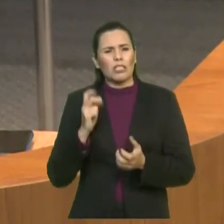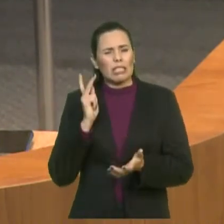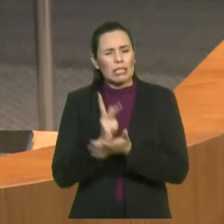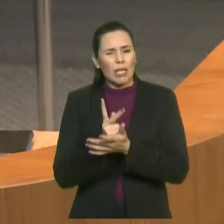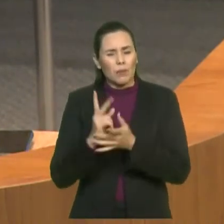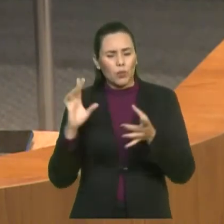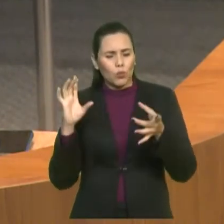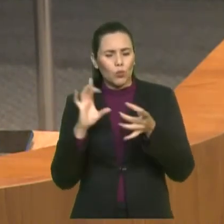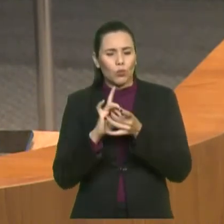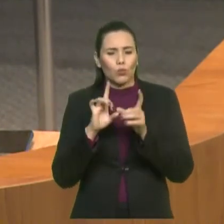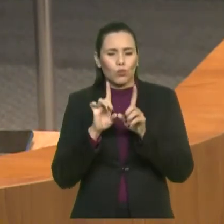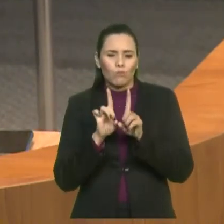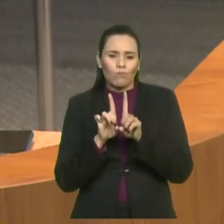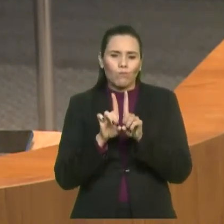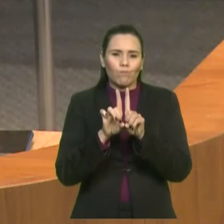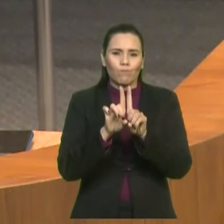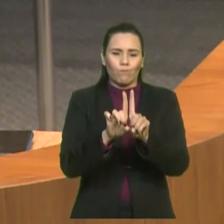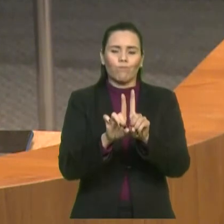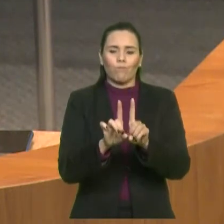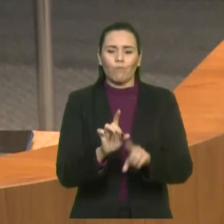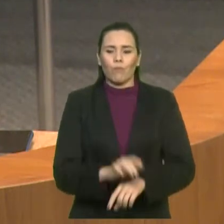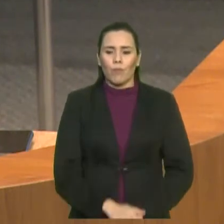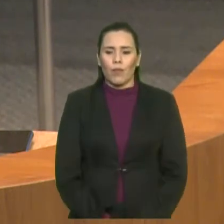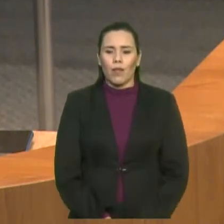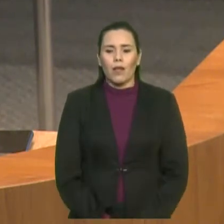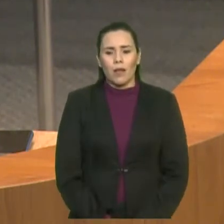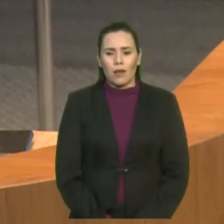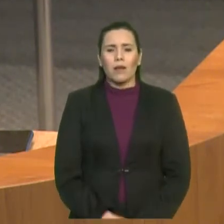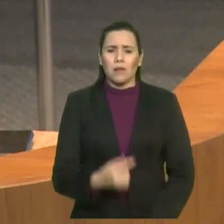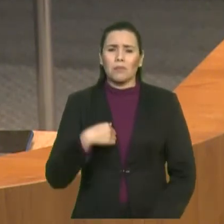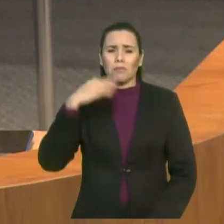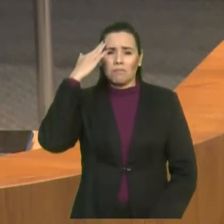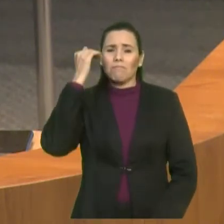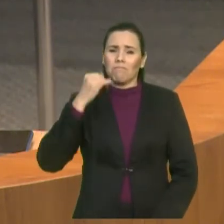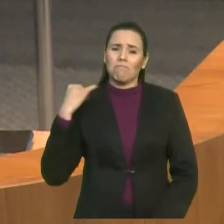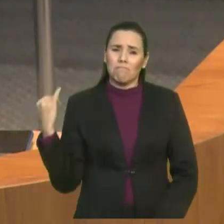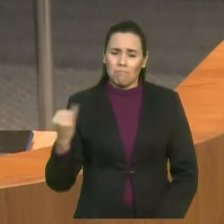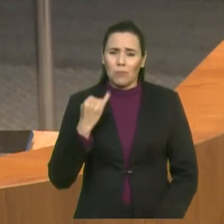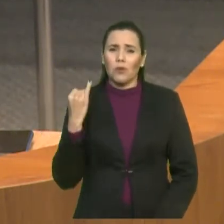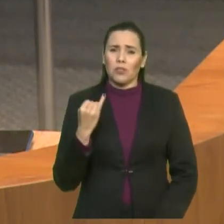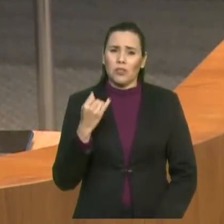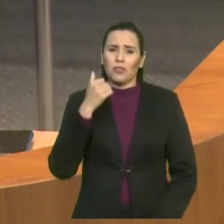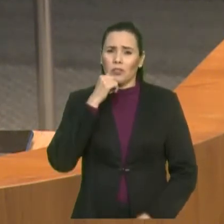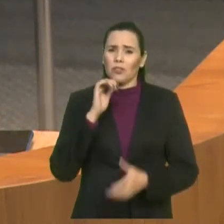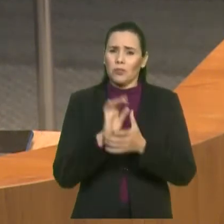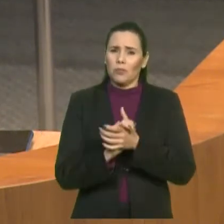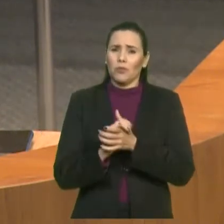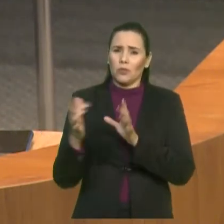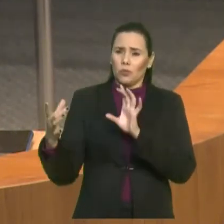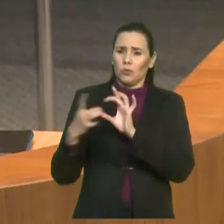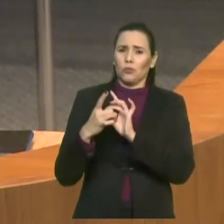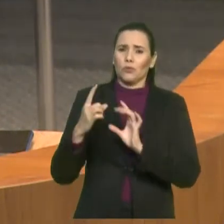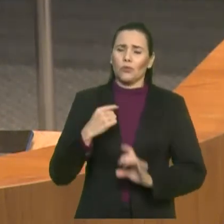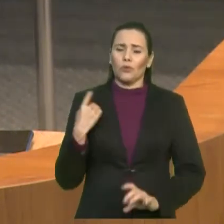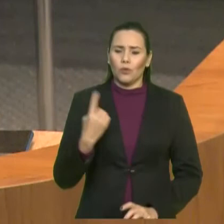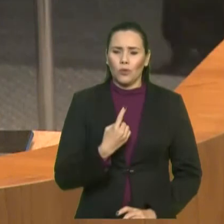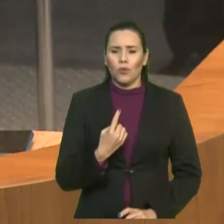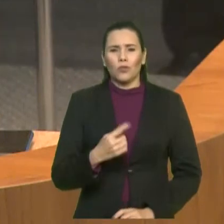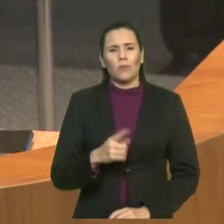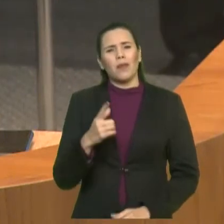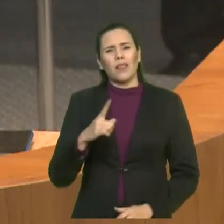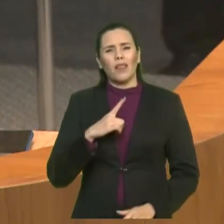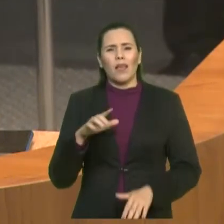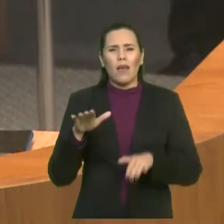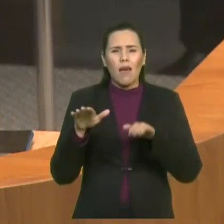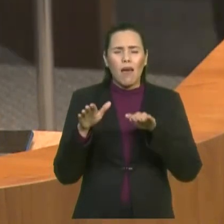sempre junto conosco, para que nós possamos ter o discernimento e o equilíbrio necessário e a sensibilidade que é mais